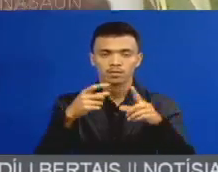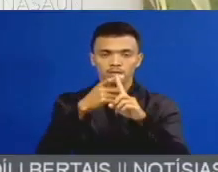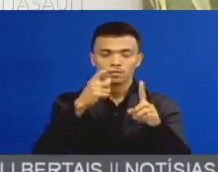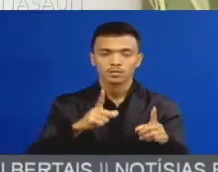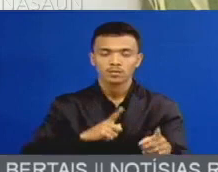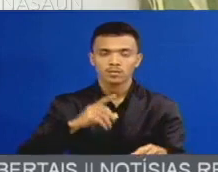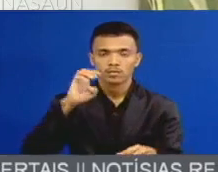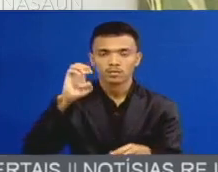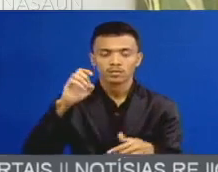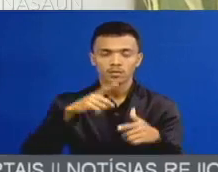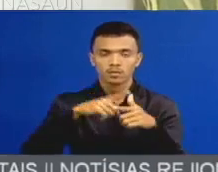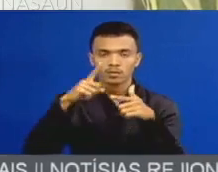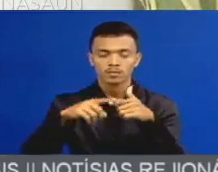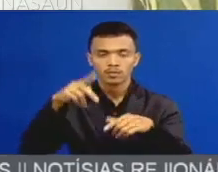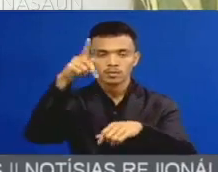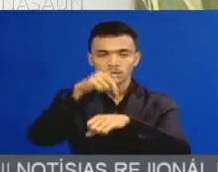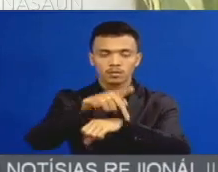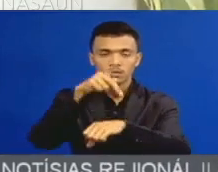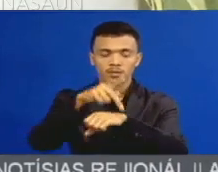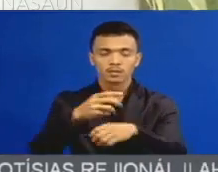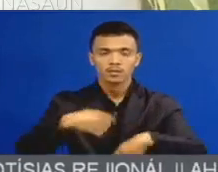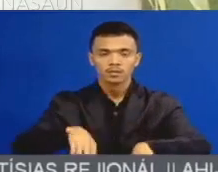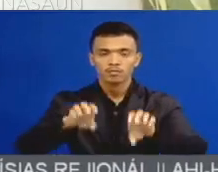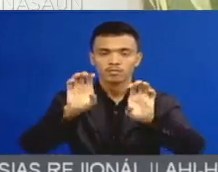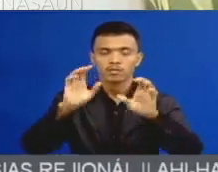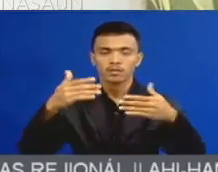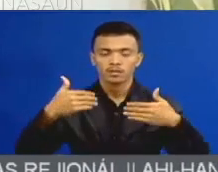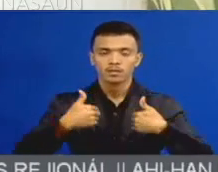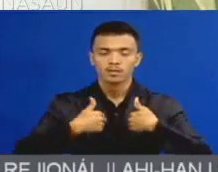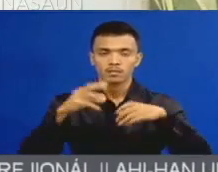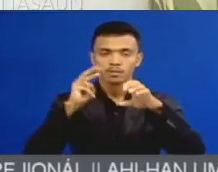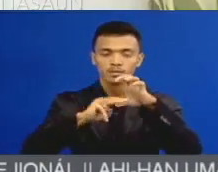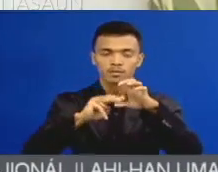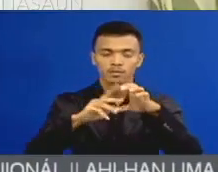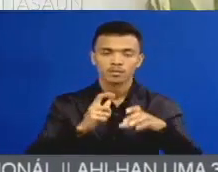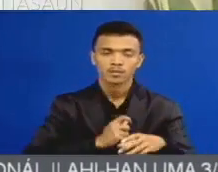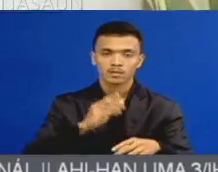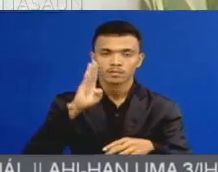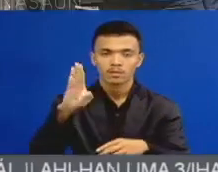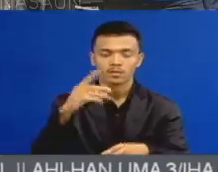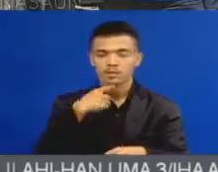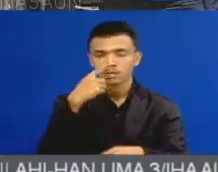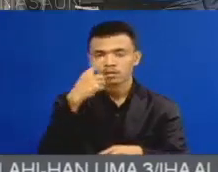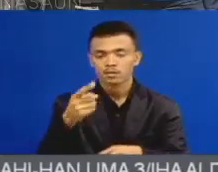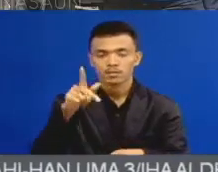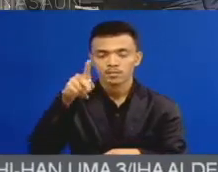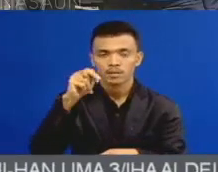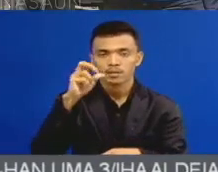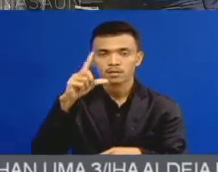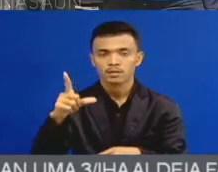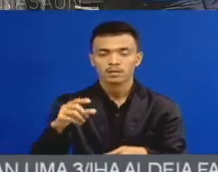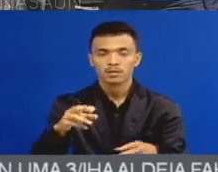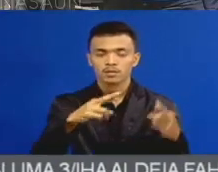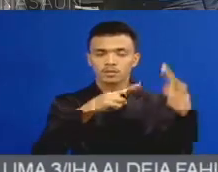mai depois kalakalan maknia mai fan iha mercado Taibesi. Orlando Gomes reforça, PNT linha de ver